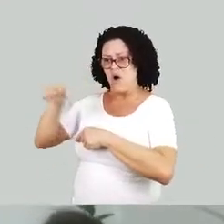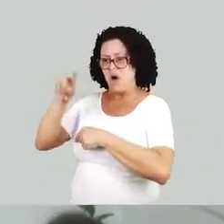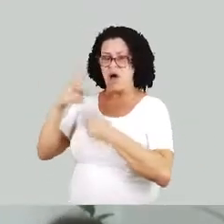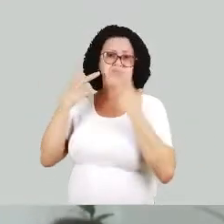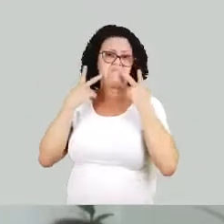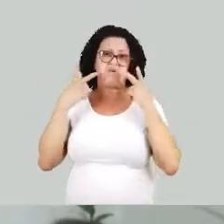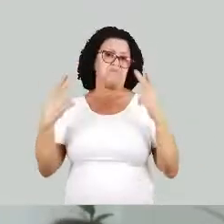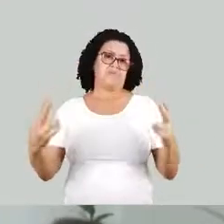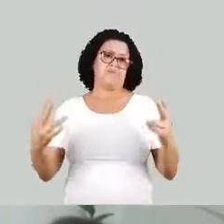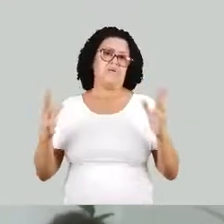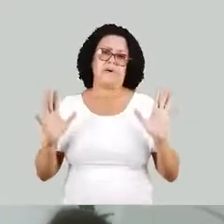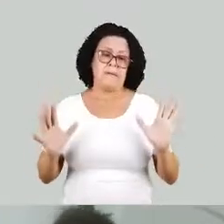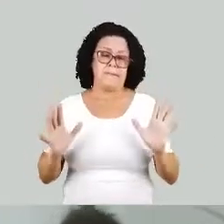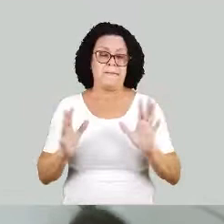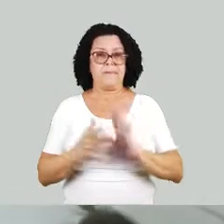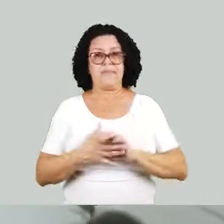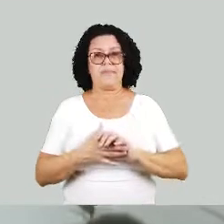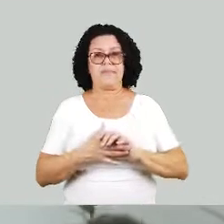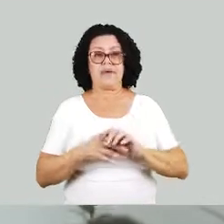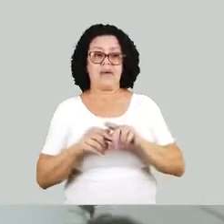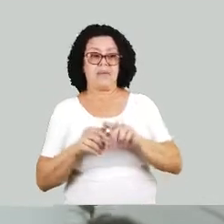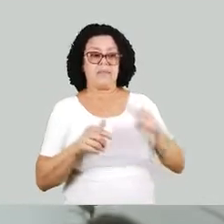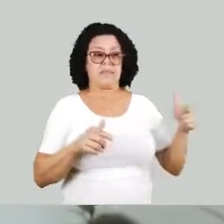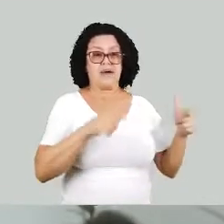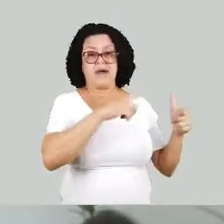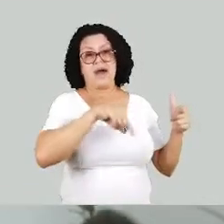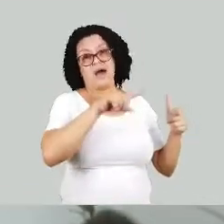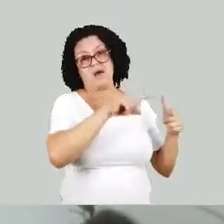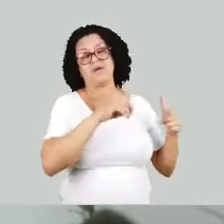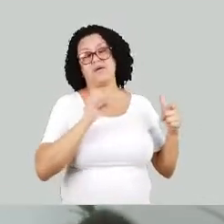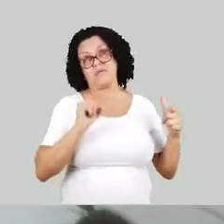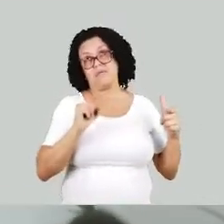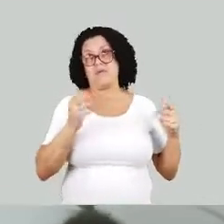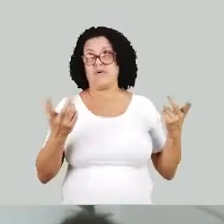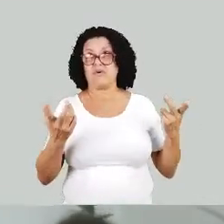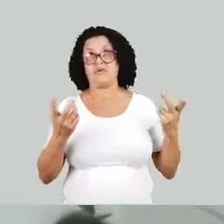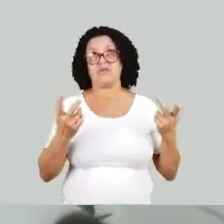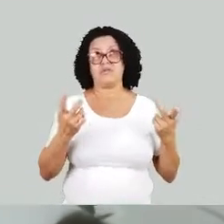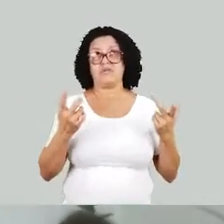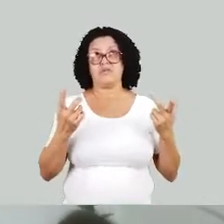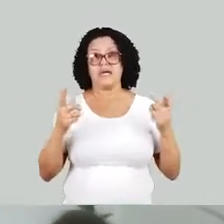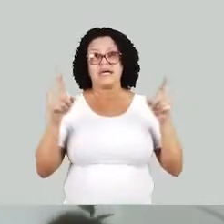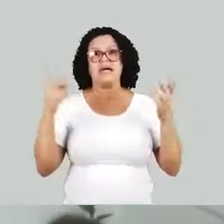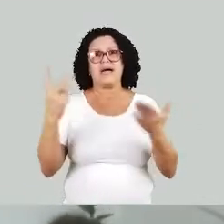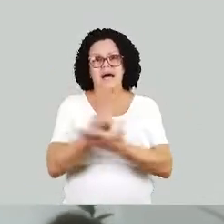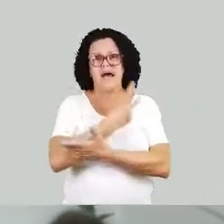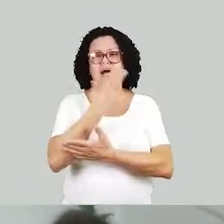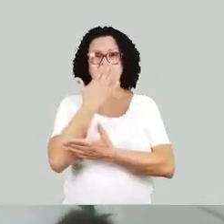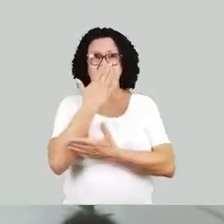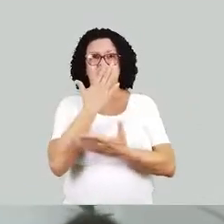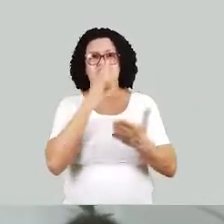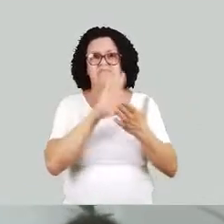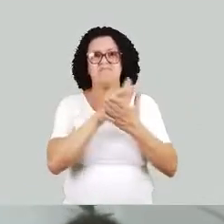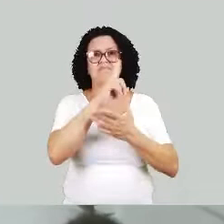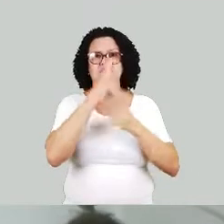muita naturalidade, né? E para outras pessoas, aquela mesma atitude é encarada como uma agressão.